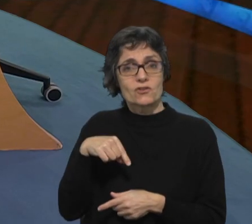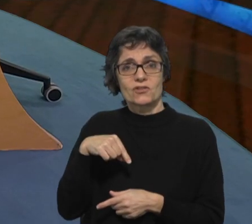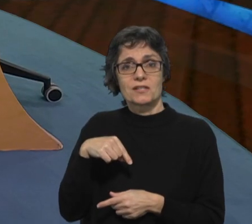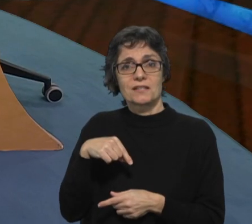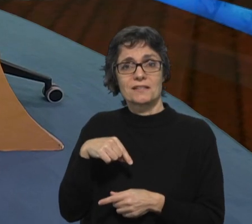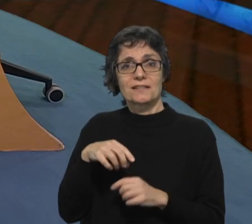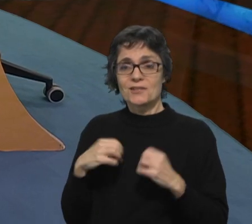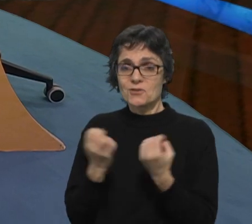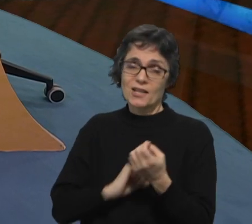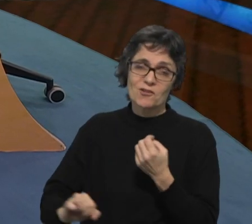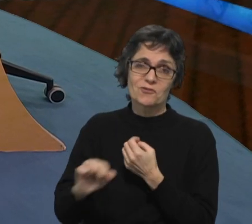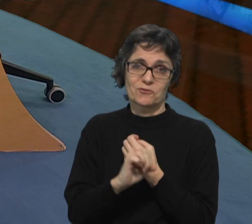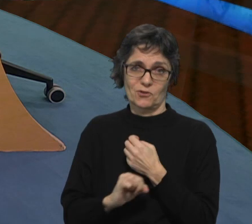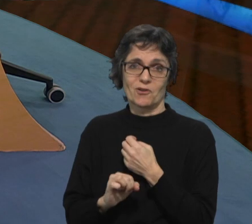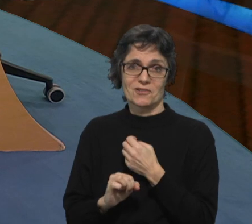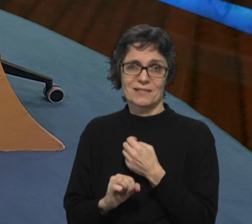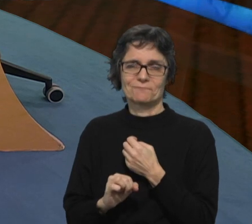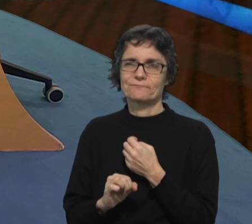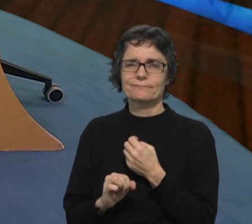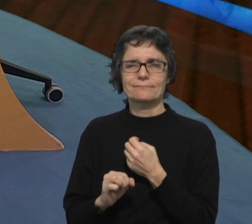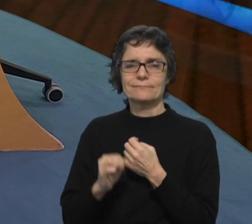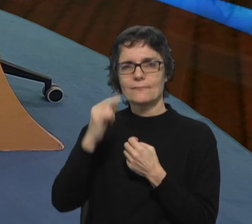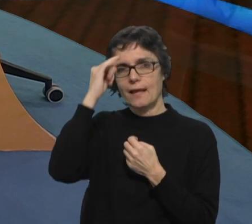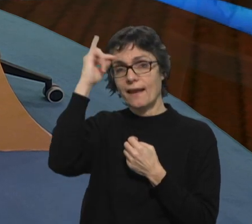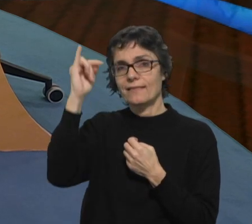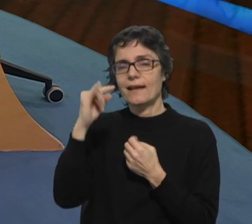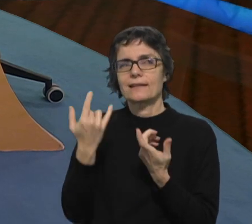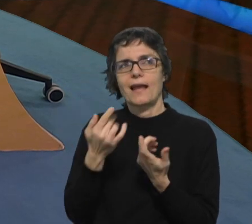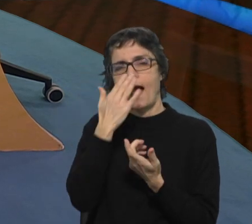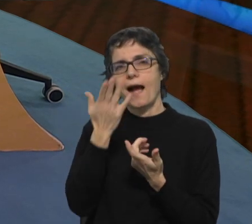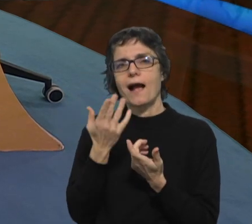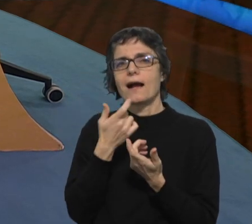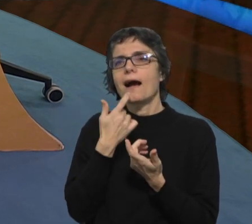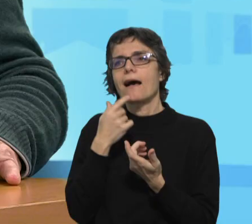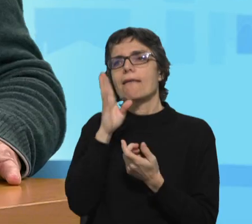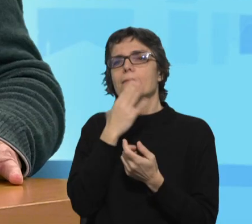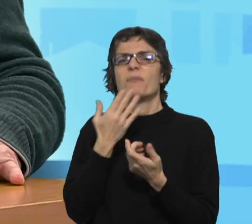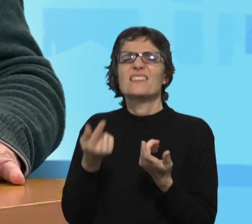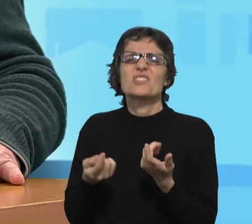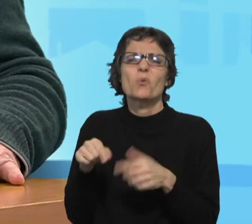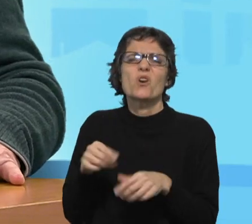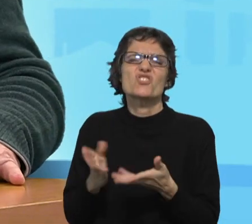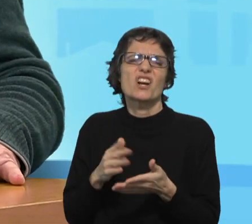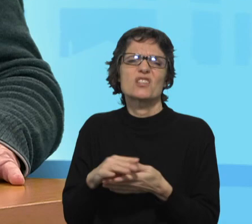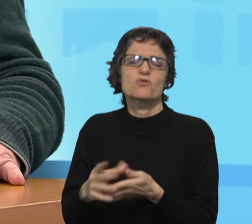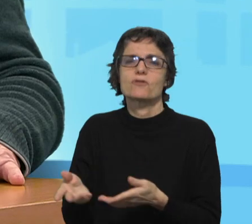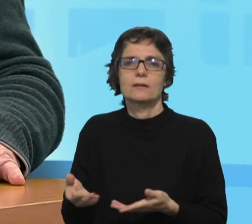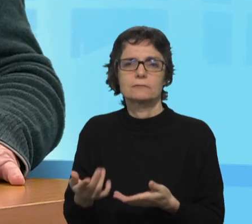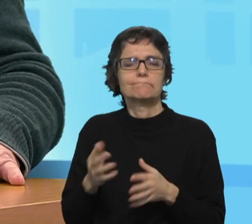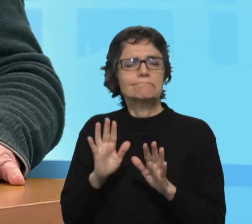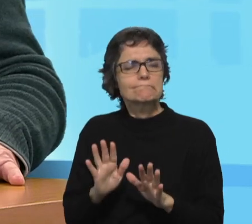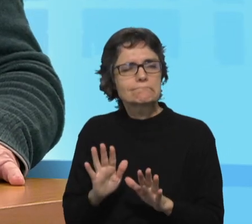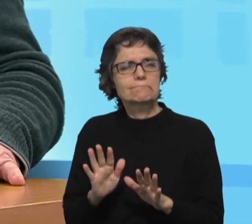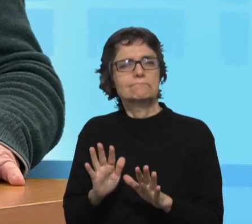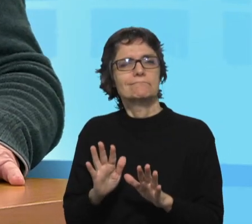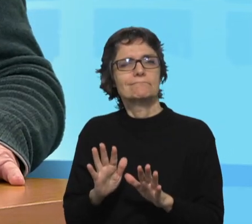há coisas que o senso comum diz que não estão na moda. Mas há maneiras de descobrir realmente